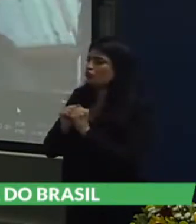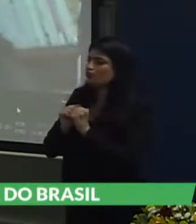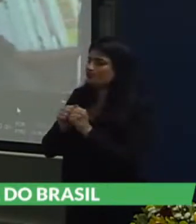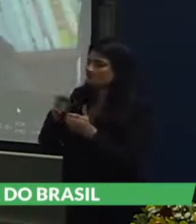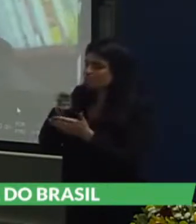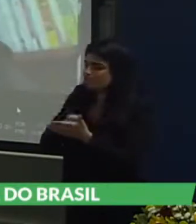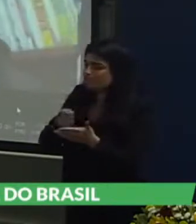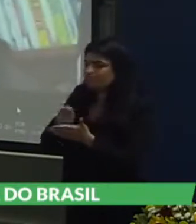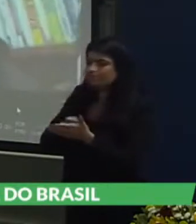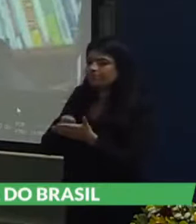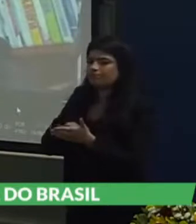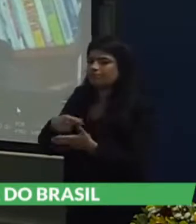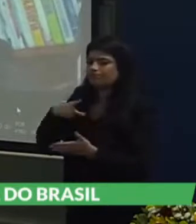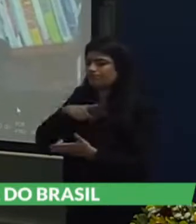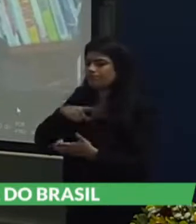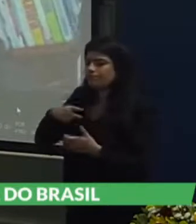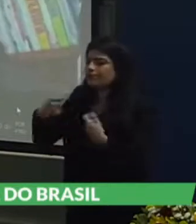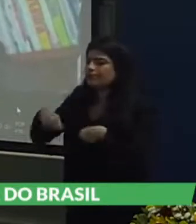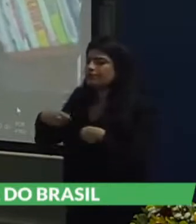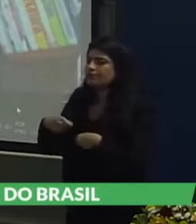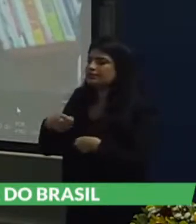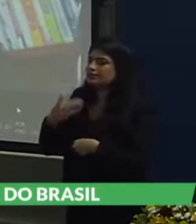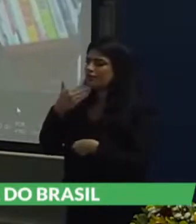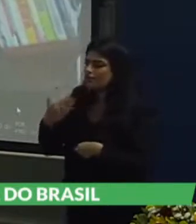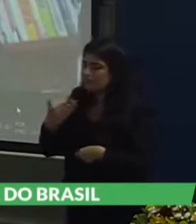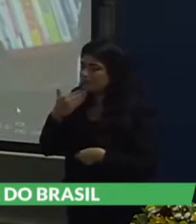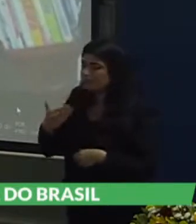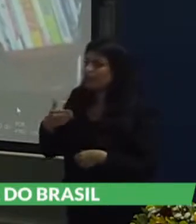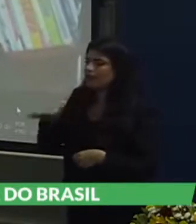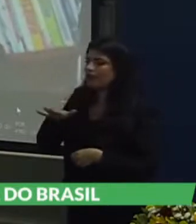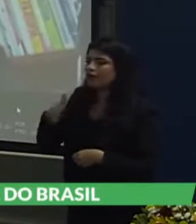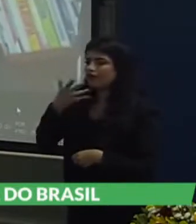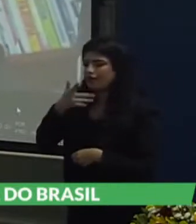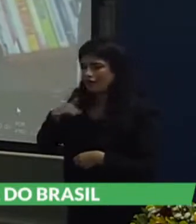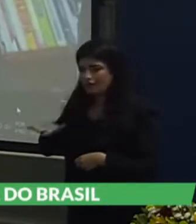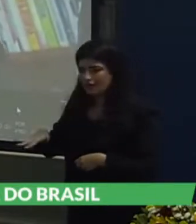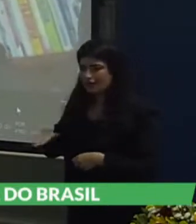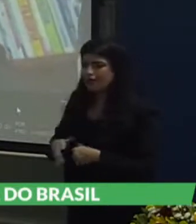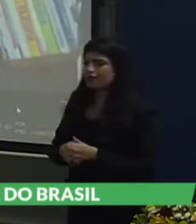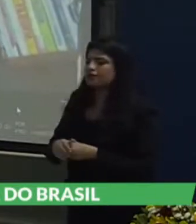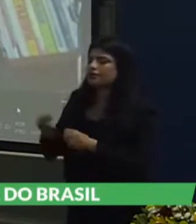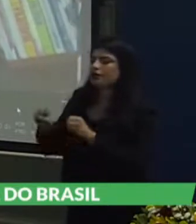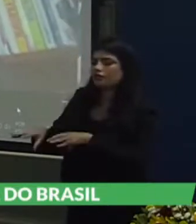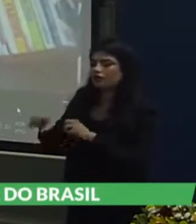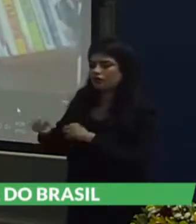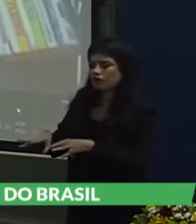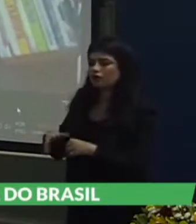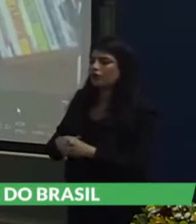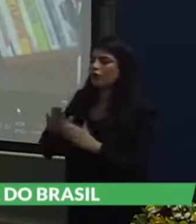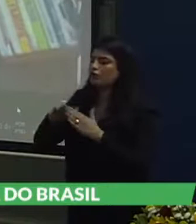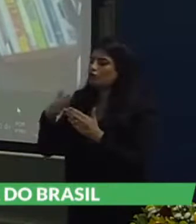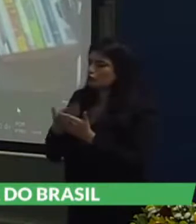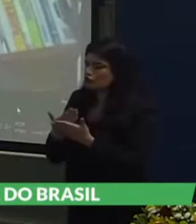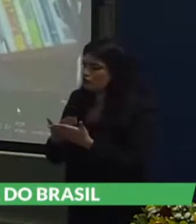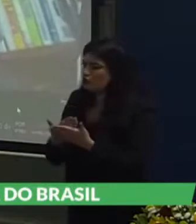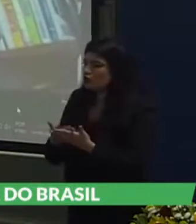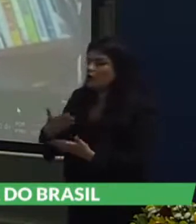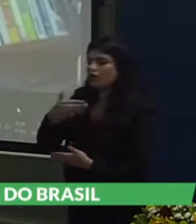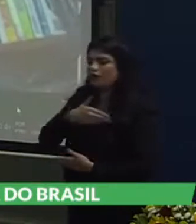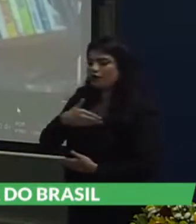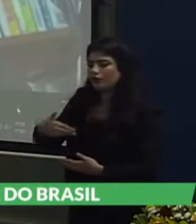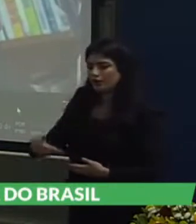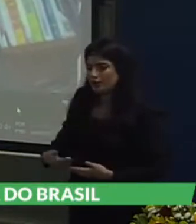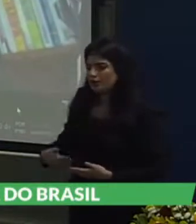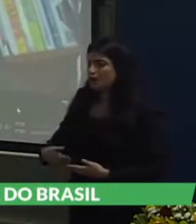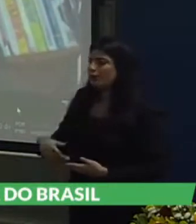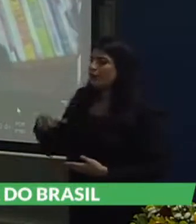de uma psicologia que respondesse às demandas das crianças, dos educadores, das escolas públicas,